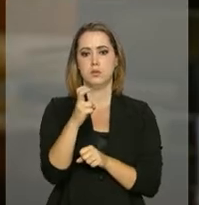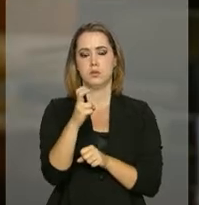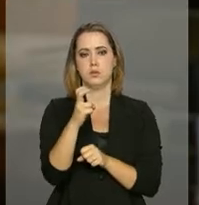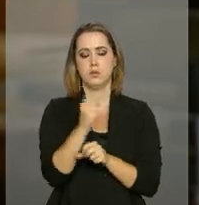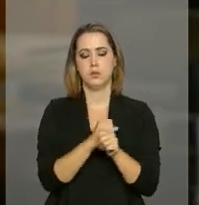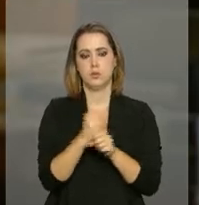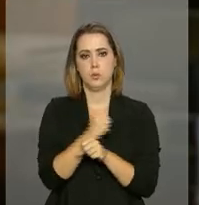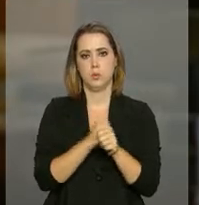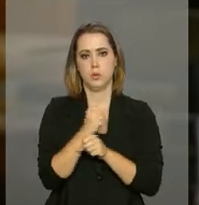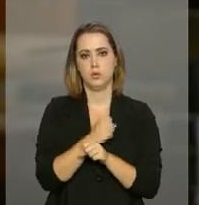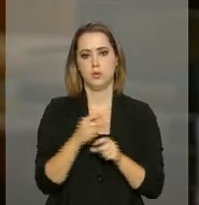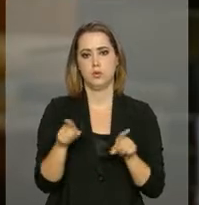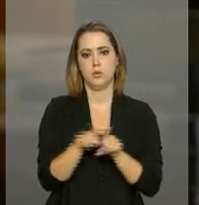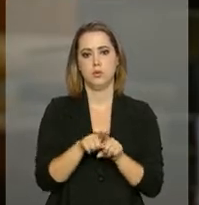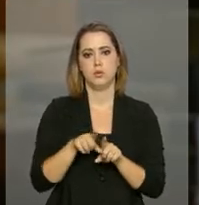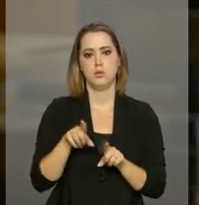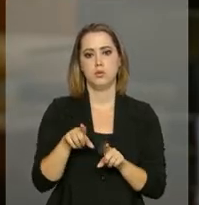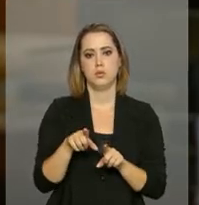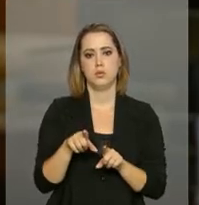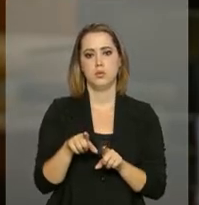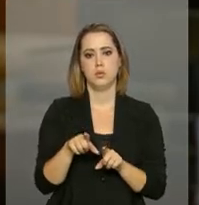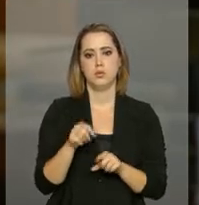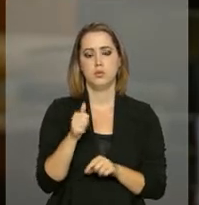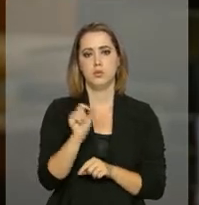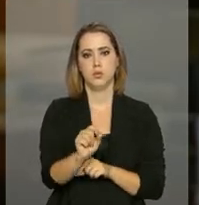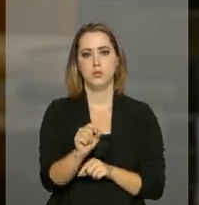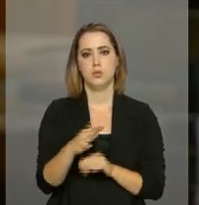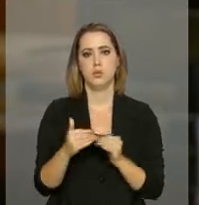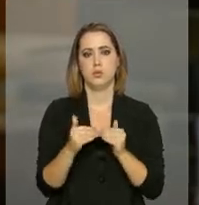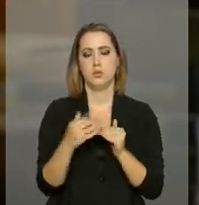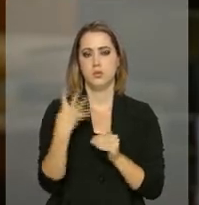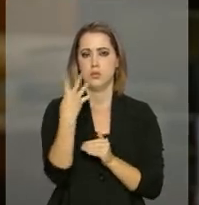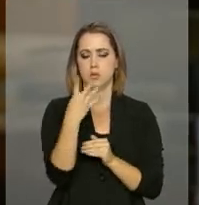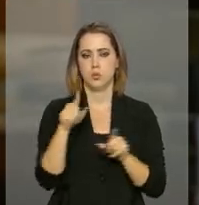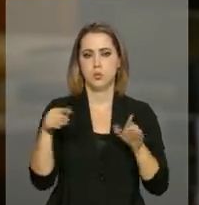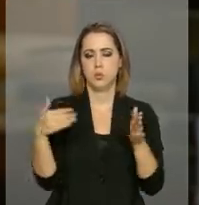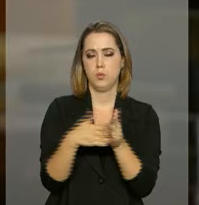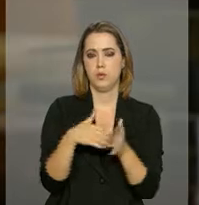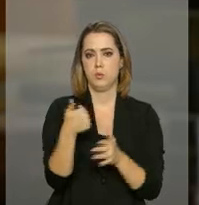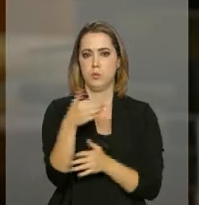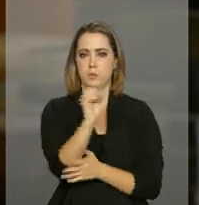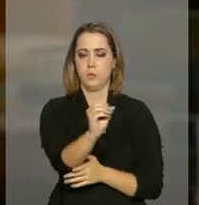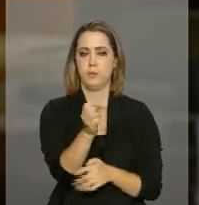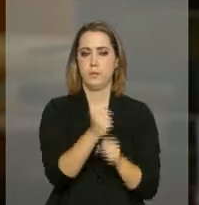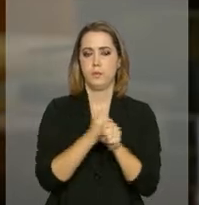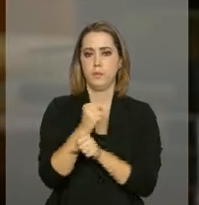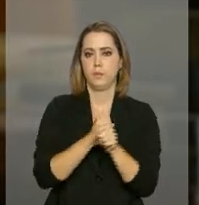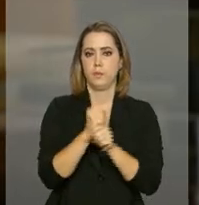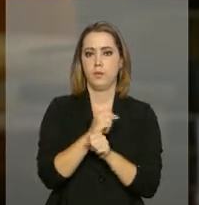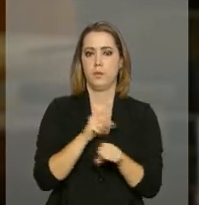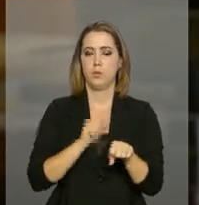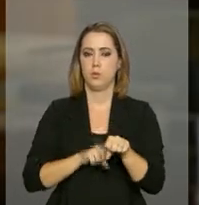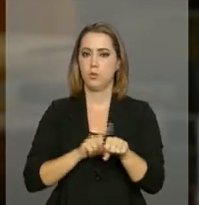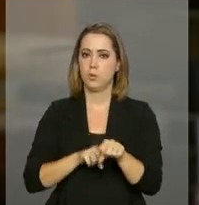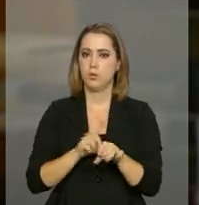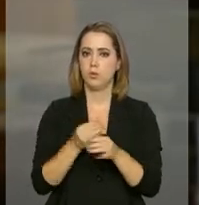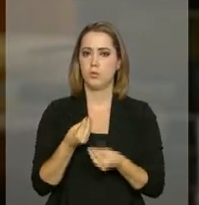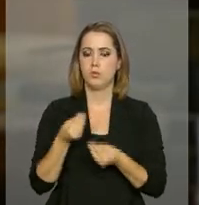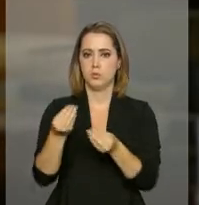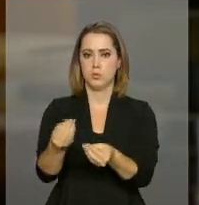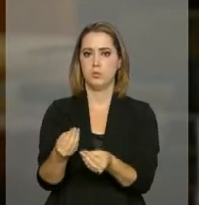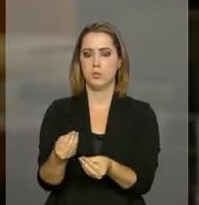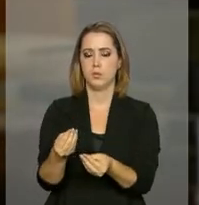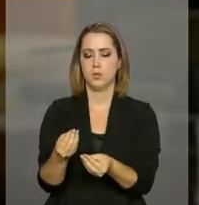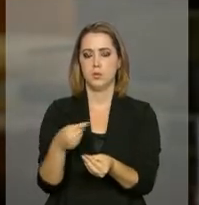ela também coloca uma ela também aumenta de quatro para dez anos o tempo para que o governo possa repassar aos estados